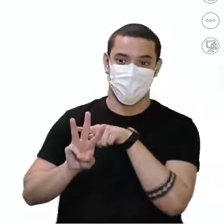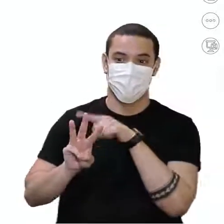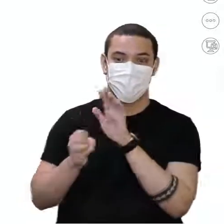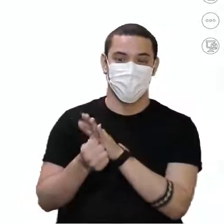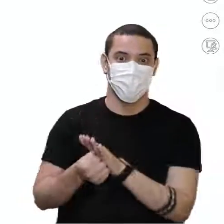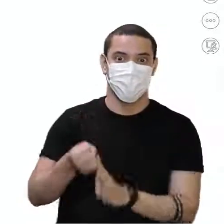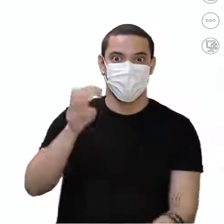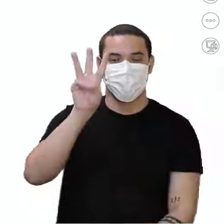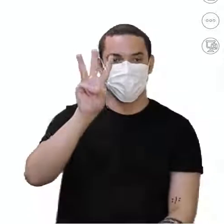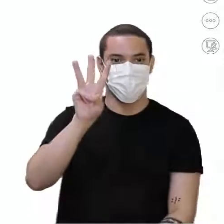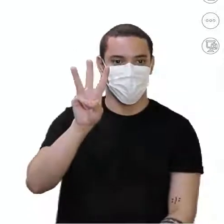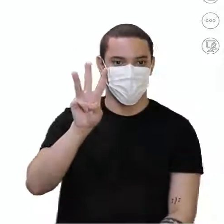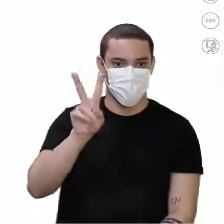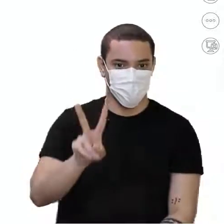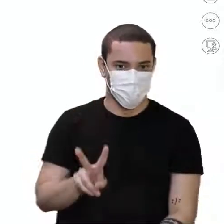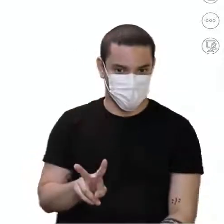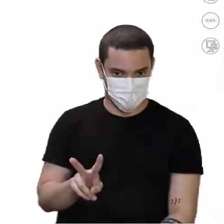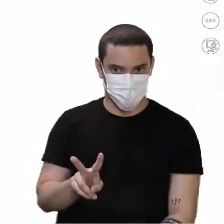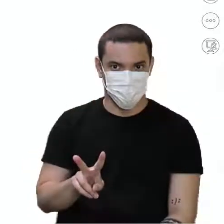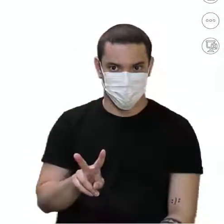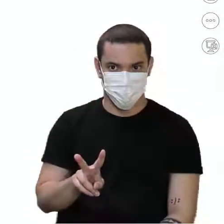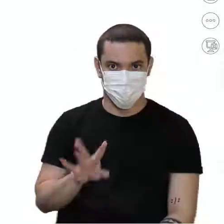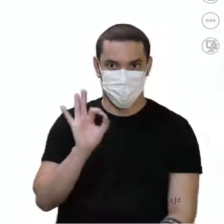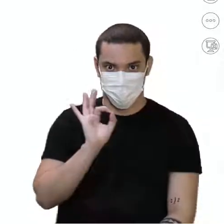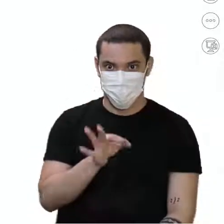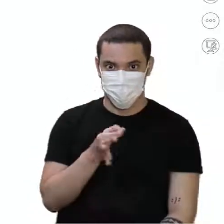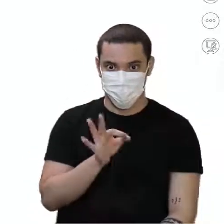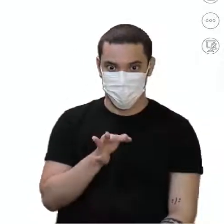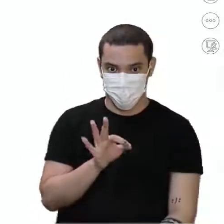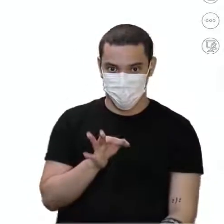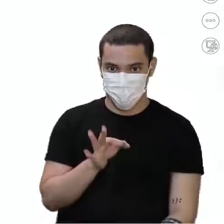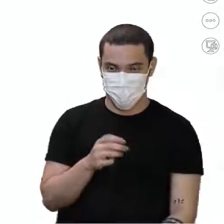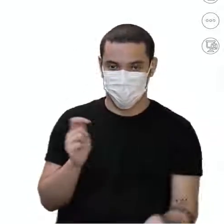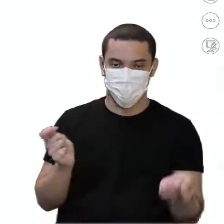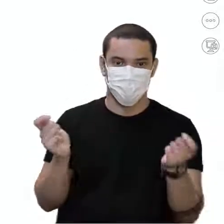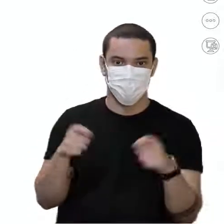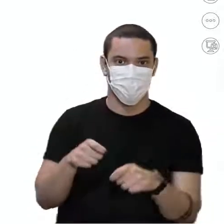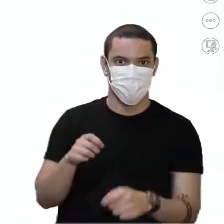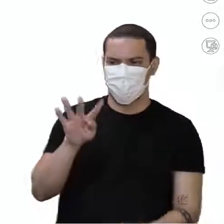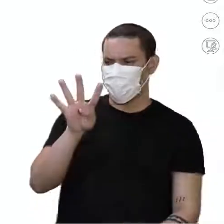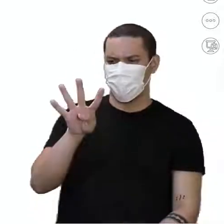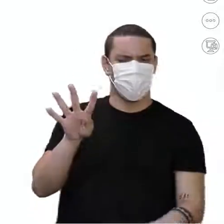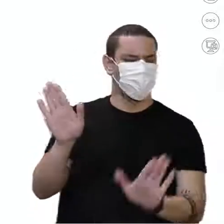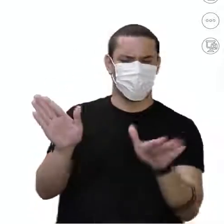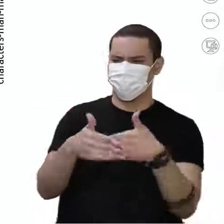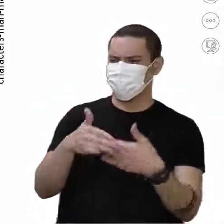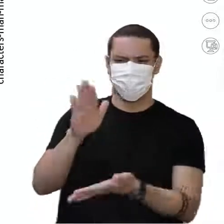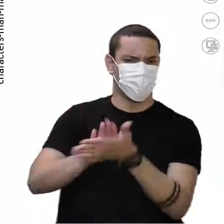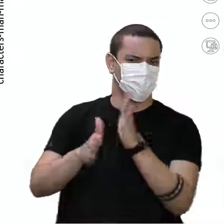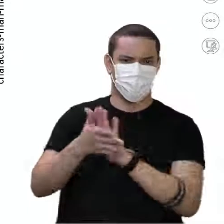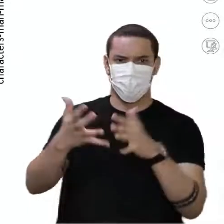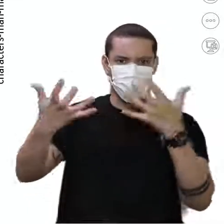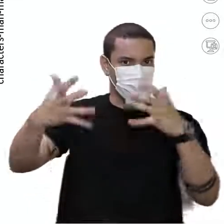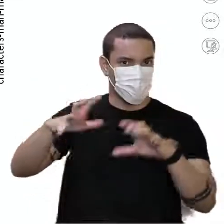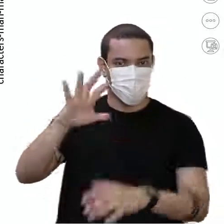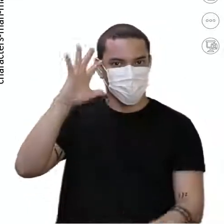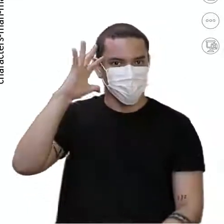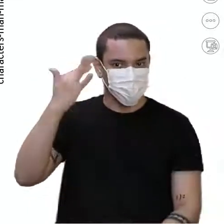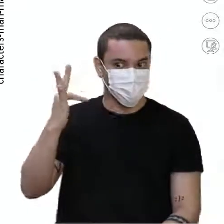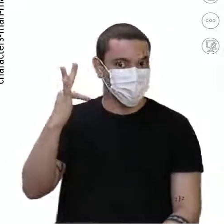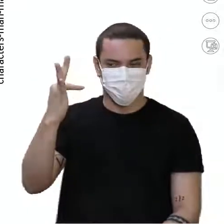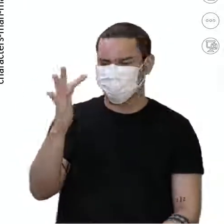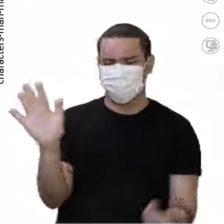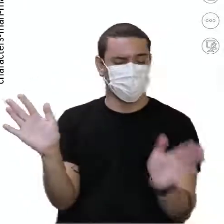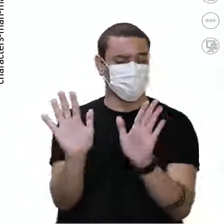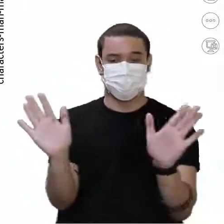quero que feche aí. É um número cabalístico, né? Quero que feche no 3. Quero que aconteça a 4ª vez, não, por favor. E aí, eu tenho